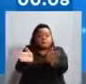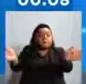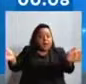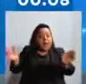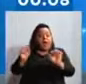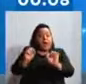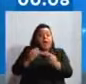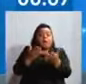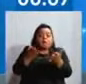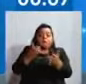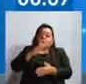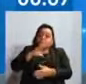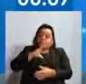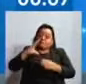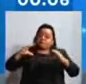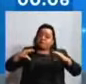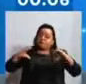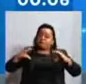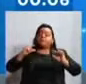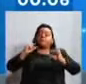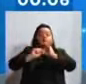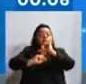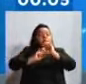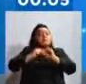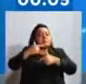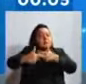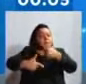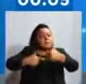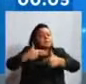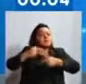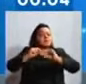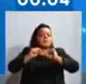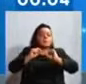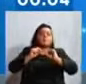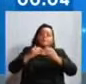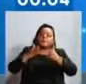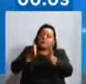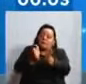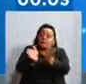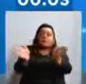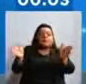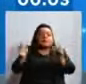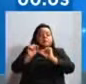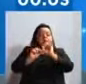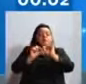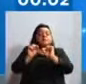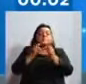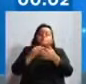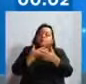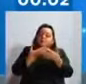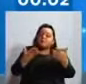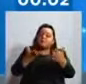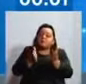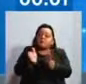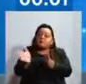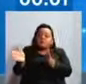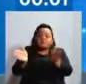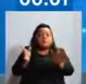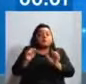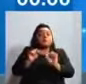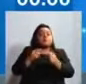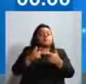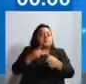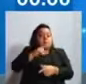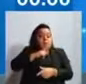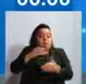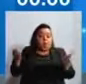cidade. Trabalhar, principalmente, essa questão de abrir os acessos para a água poder passar, que nós temos hoje um